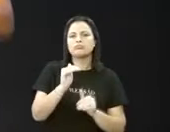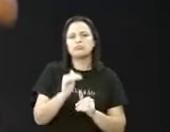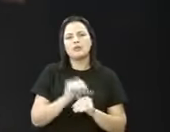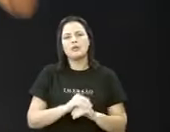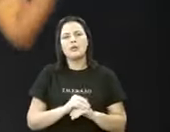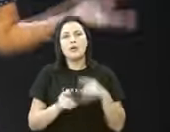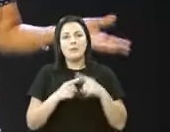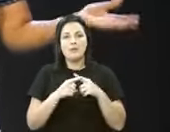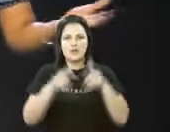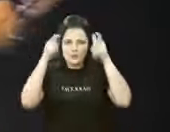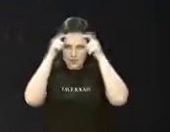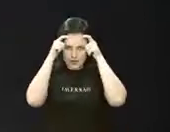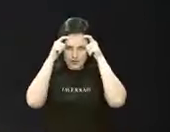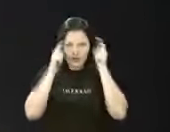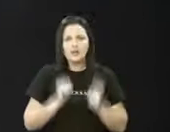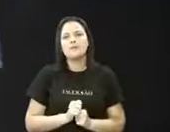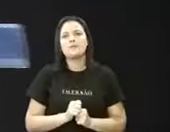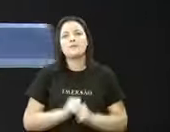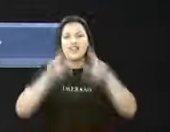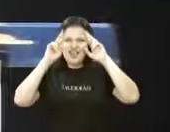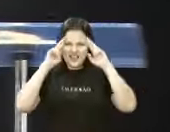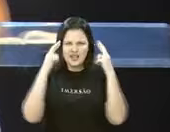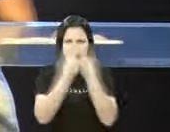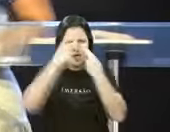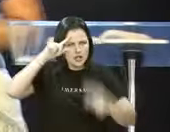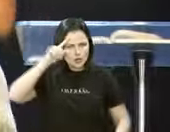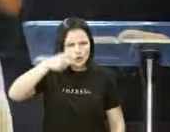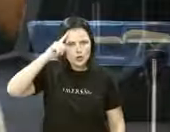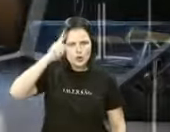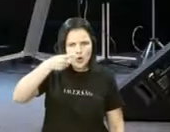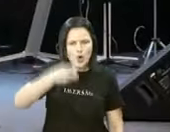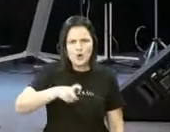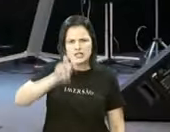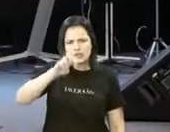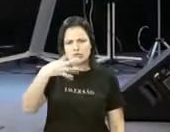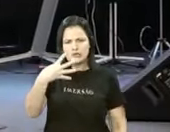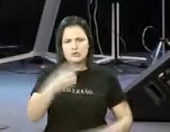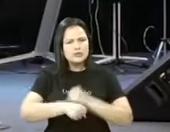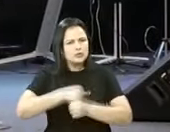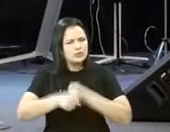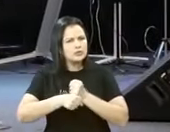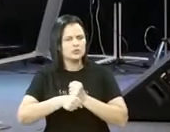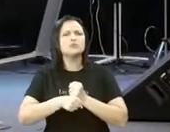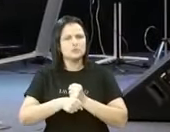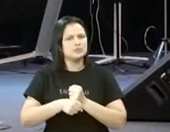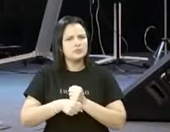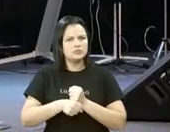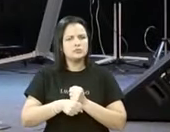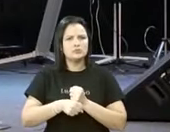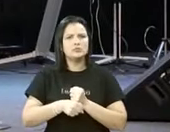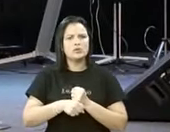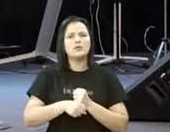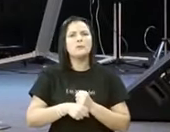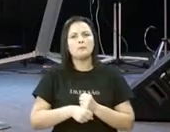reinou tempo gigantesco, aproximadamente 54 anos. No reinado de Uzias, as engenharias de guerra se